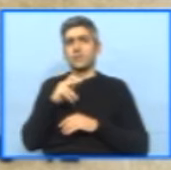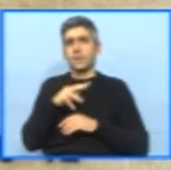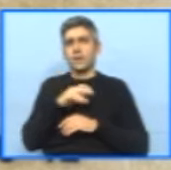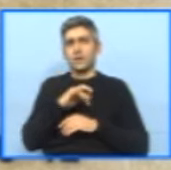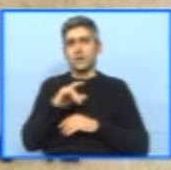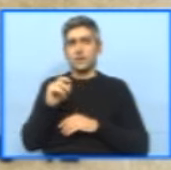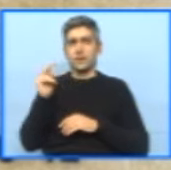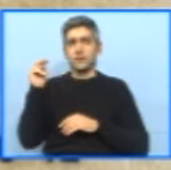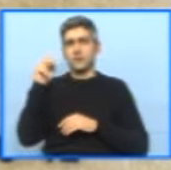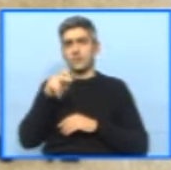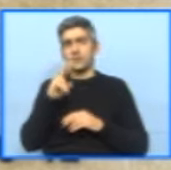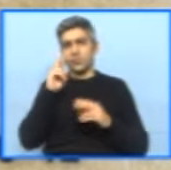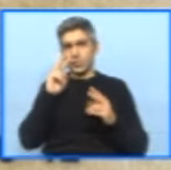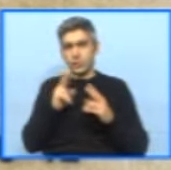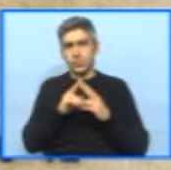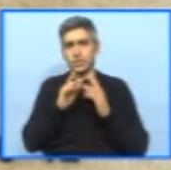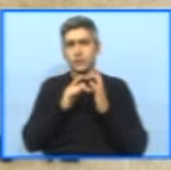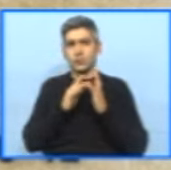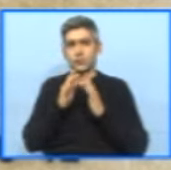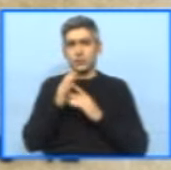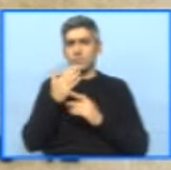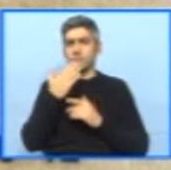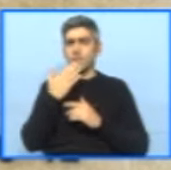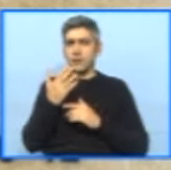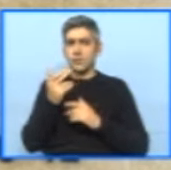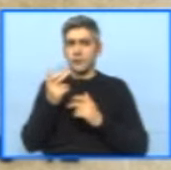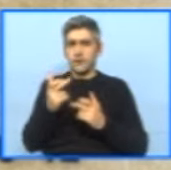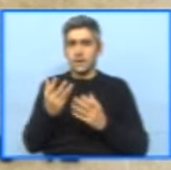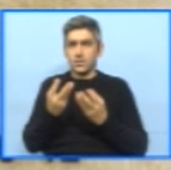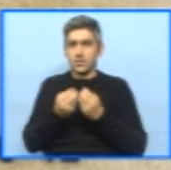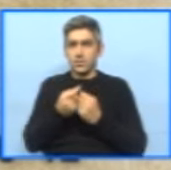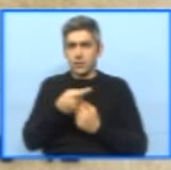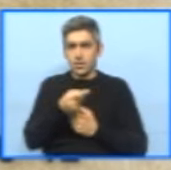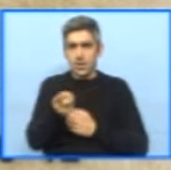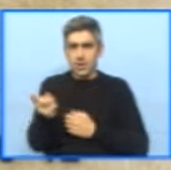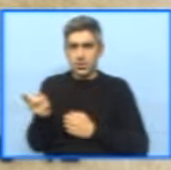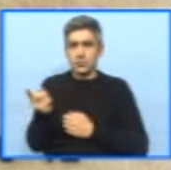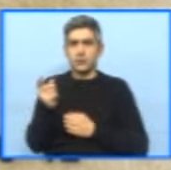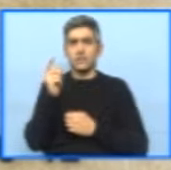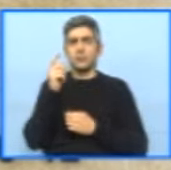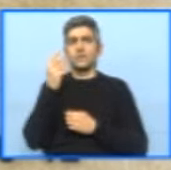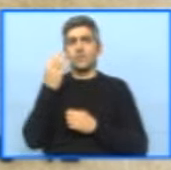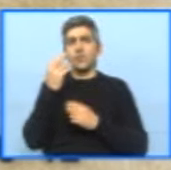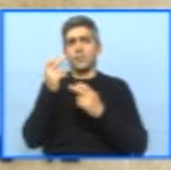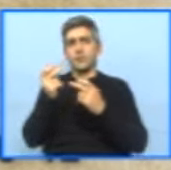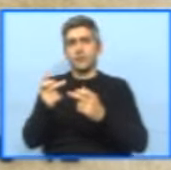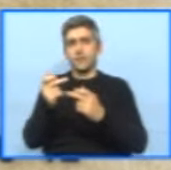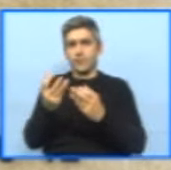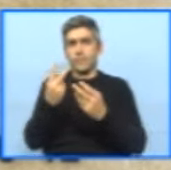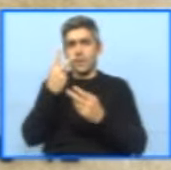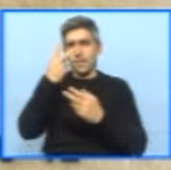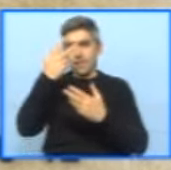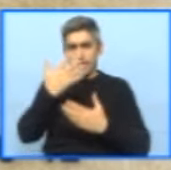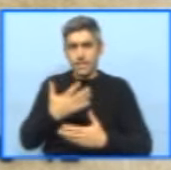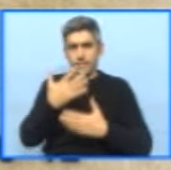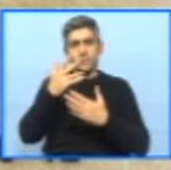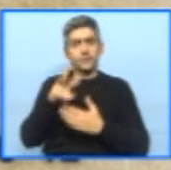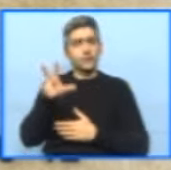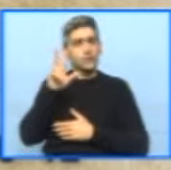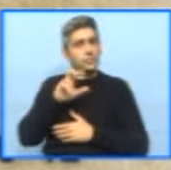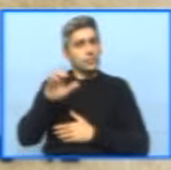ao encontro de Jesus, pediram-lhe que ficasse com eles. E ficou lá 2 dias. Ao